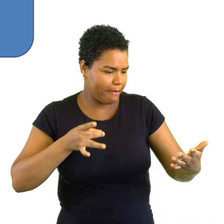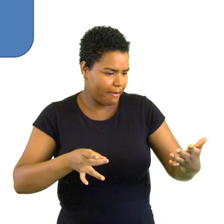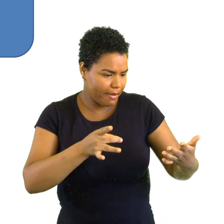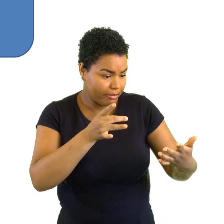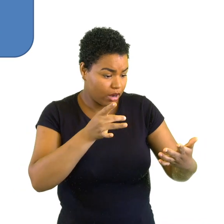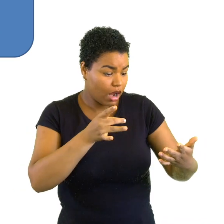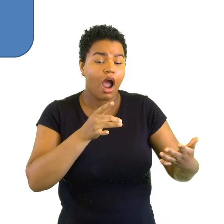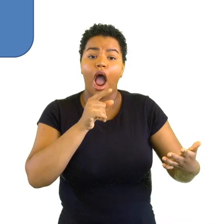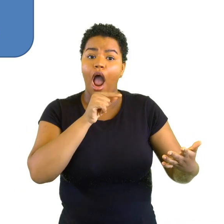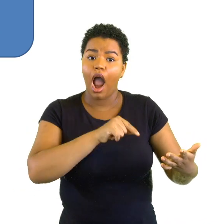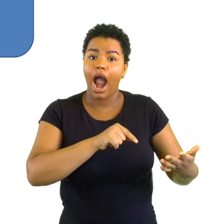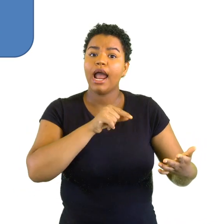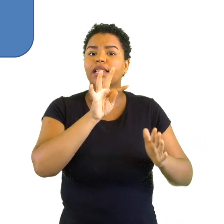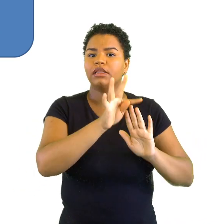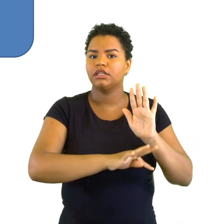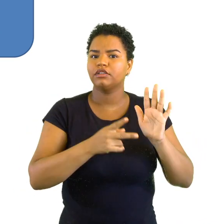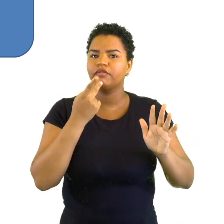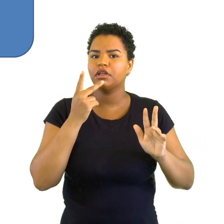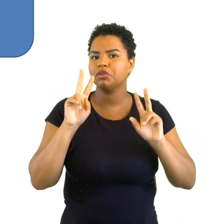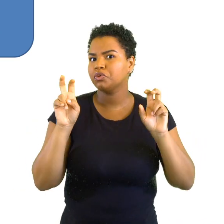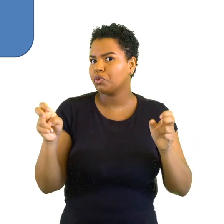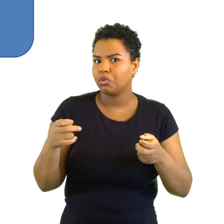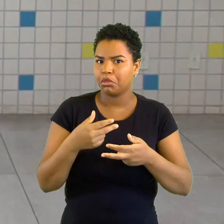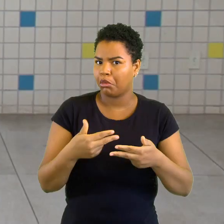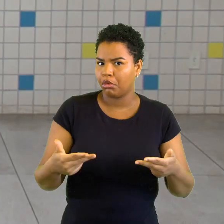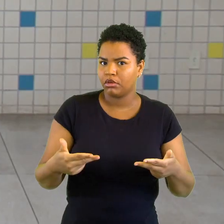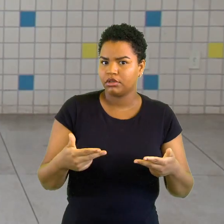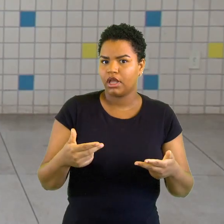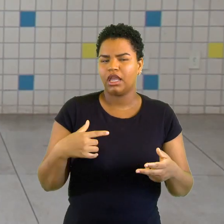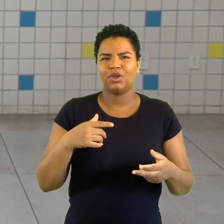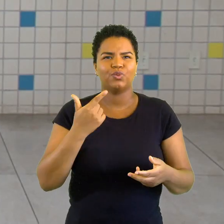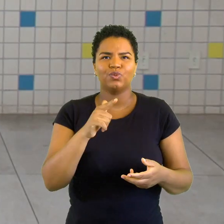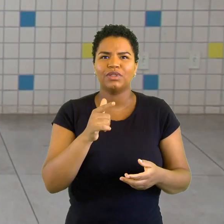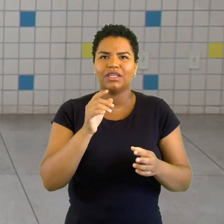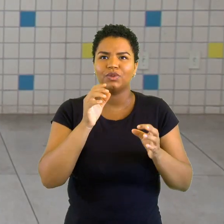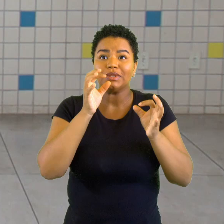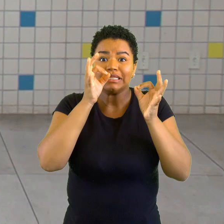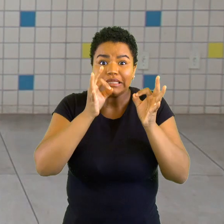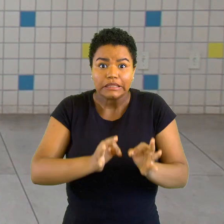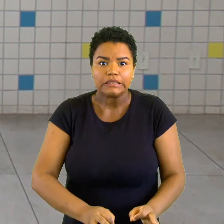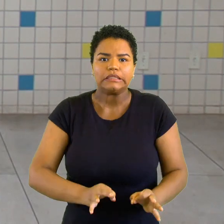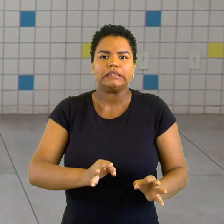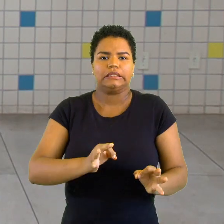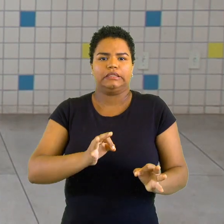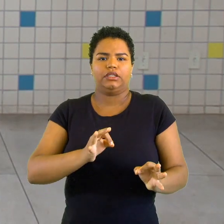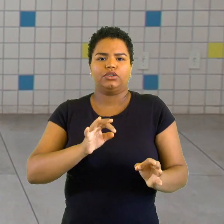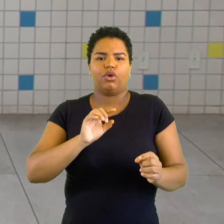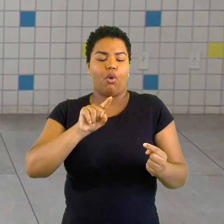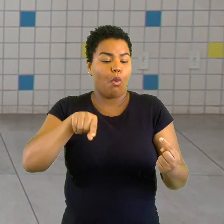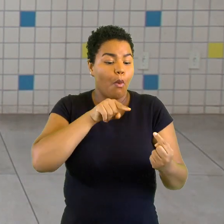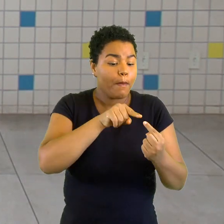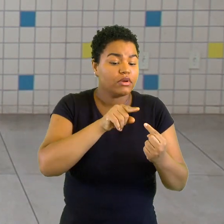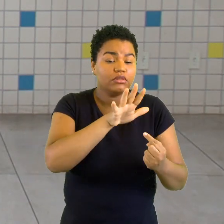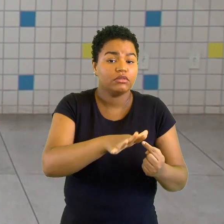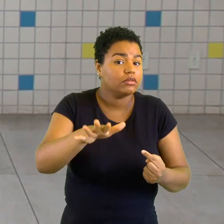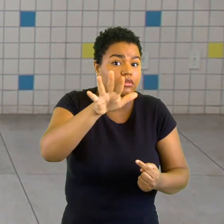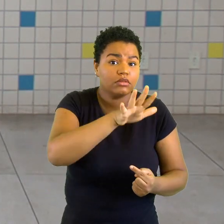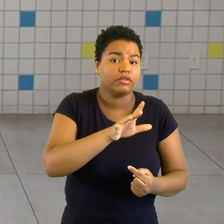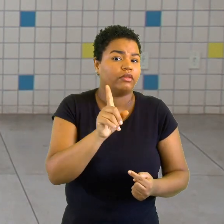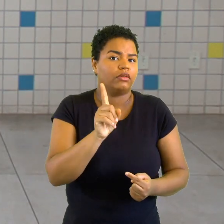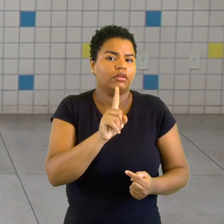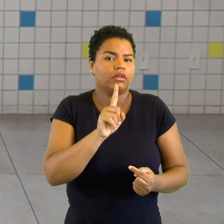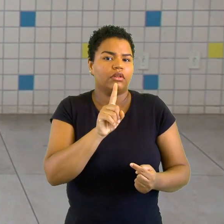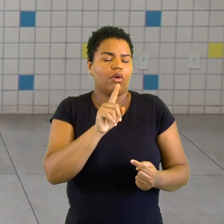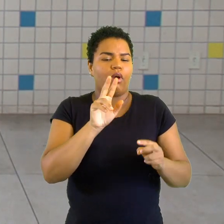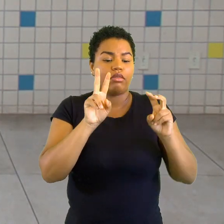não tenho tanta certeza, né? Eu não estou ali para entender qual é o objetivo geral, qual é o assunto geral do